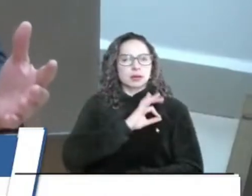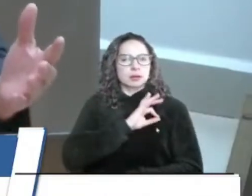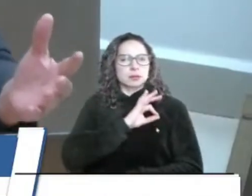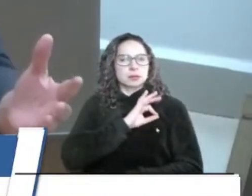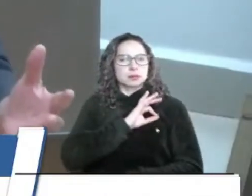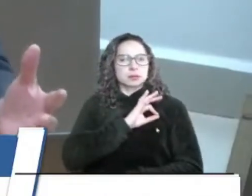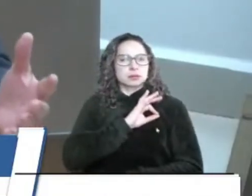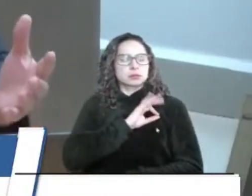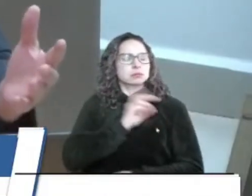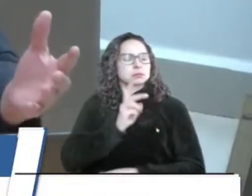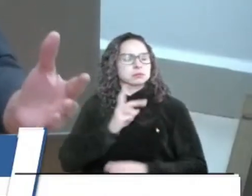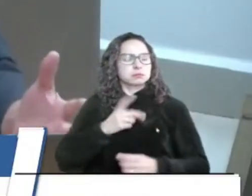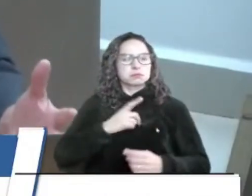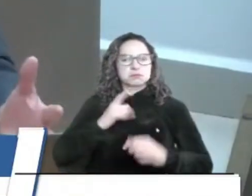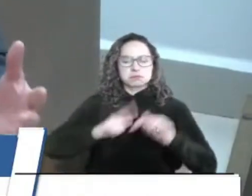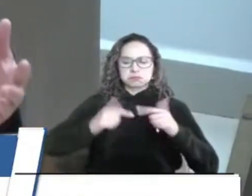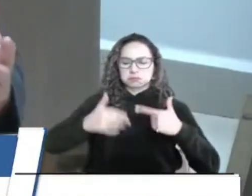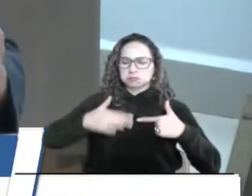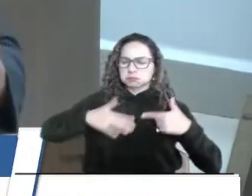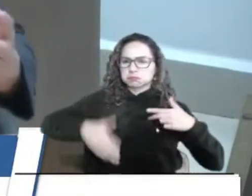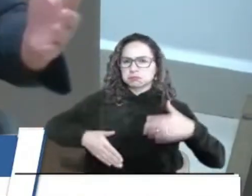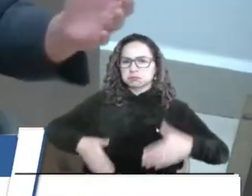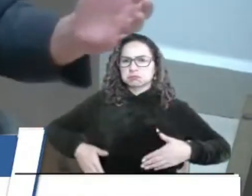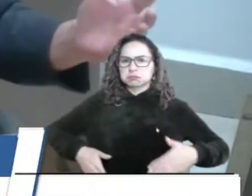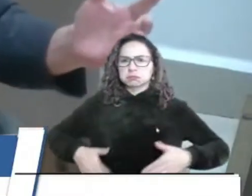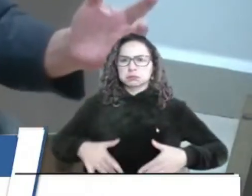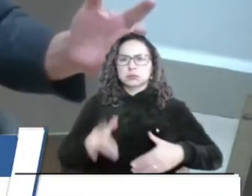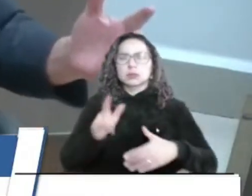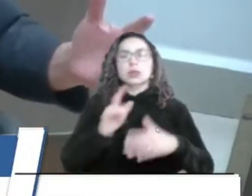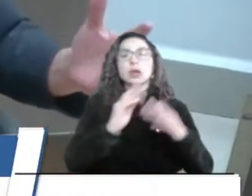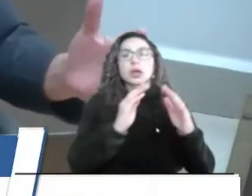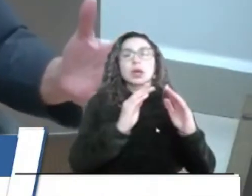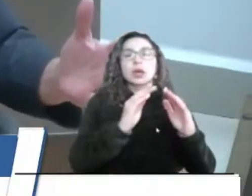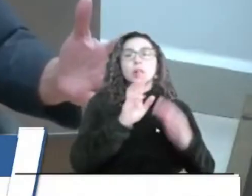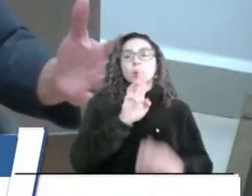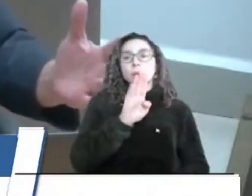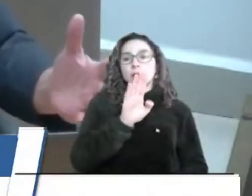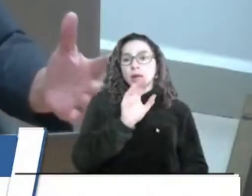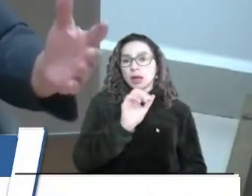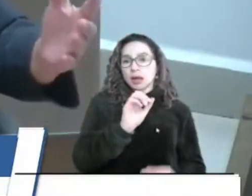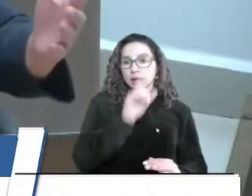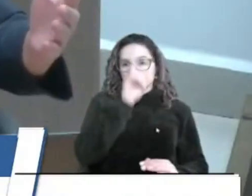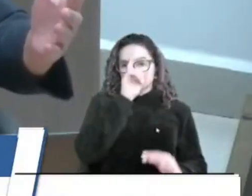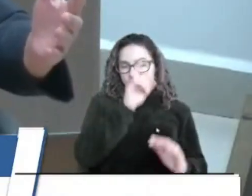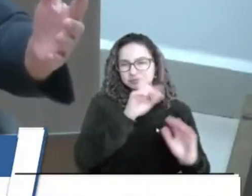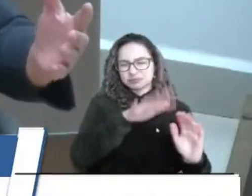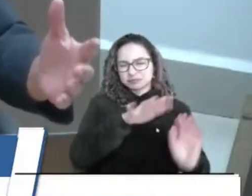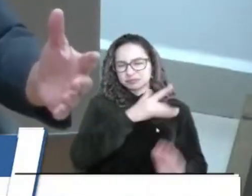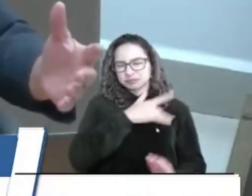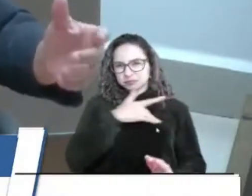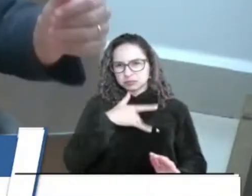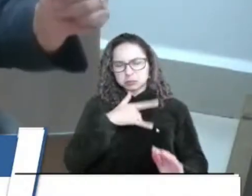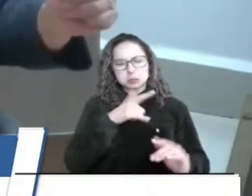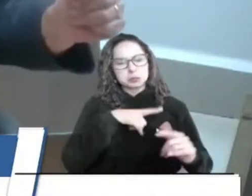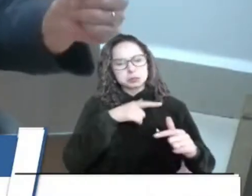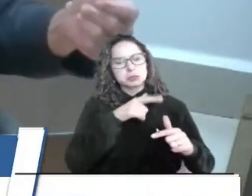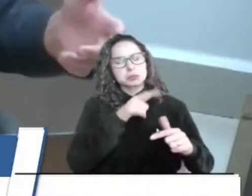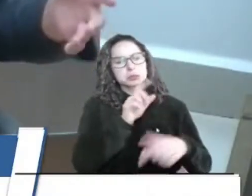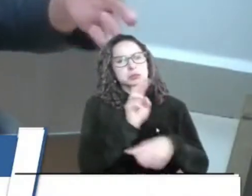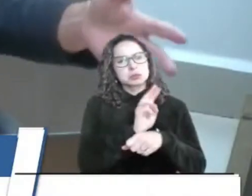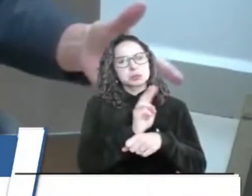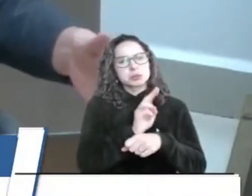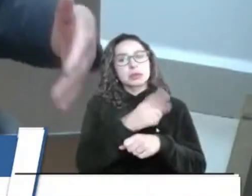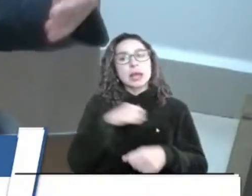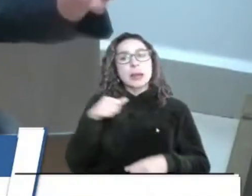sempre equipadas, aparelhadas, as unidades de saúde equipadas até com o botão